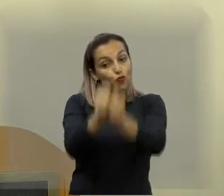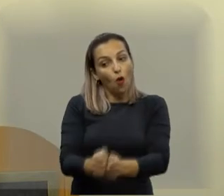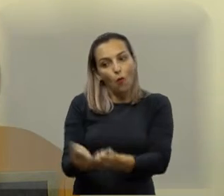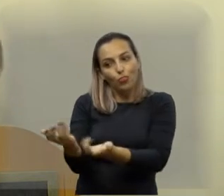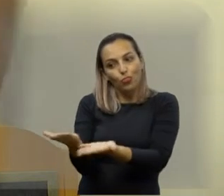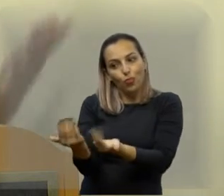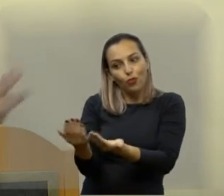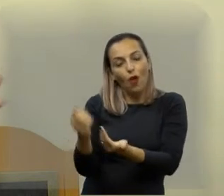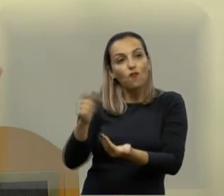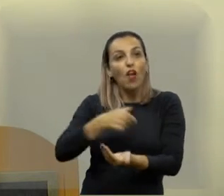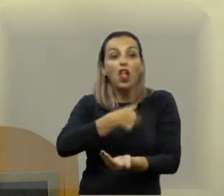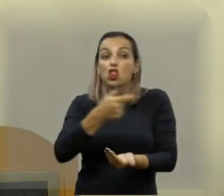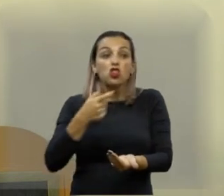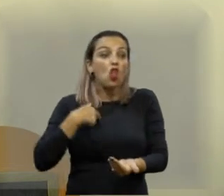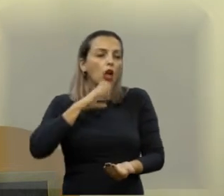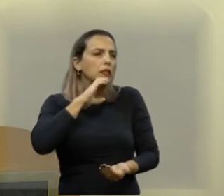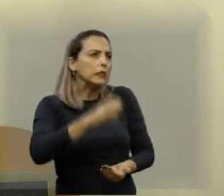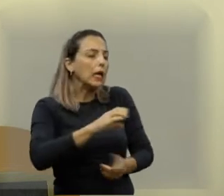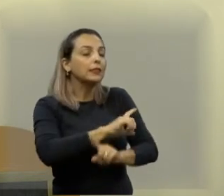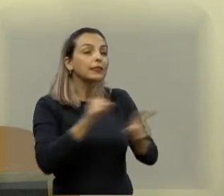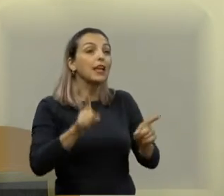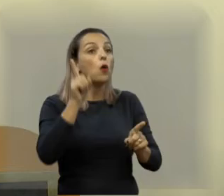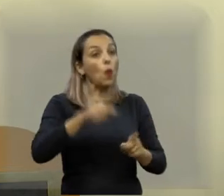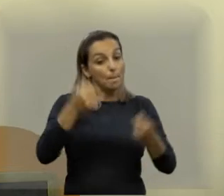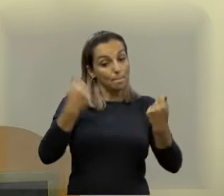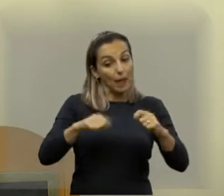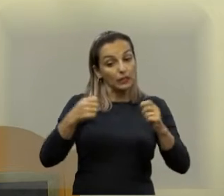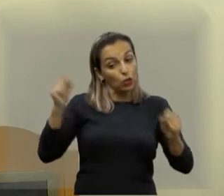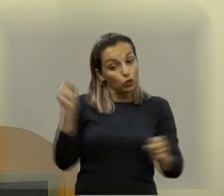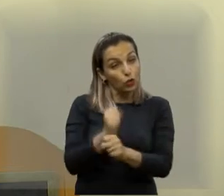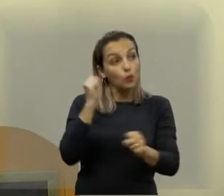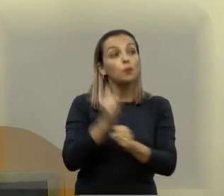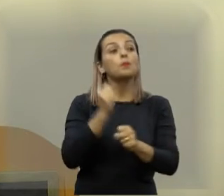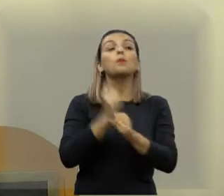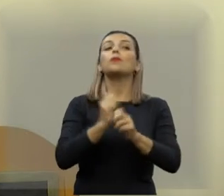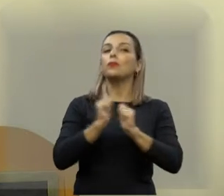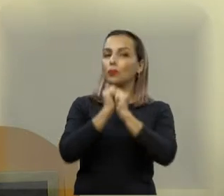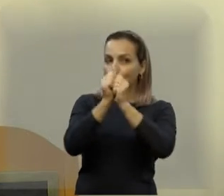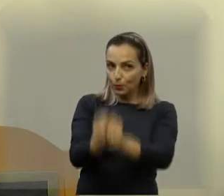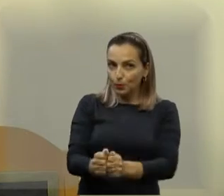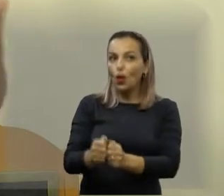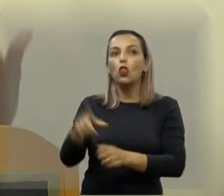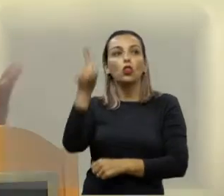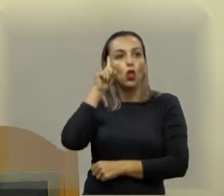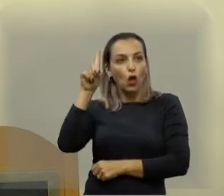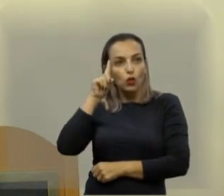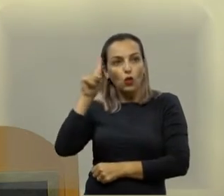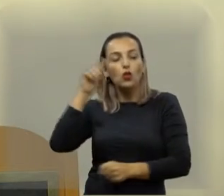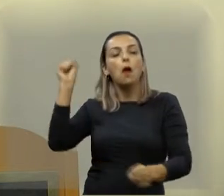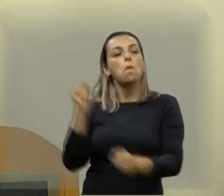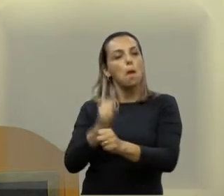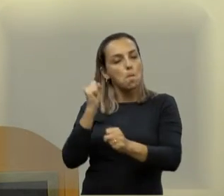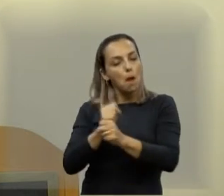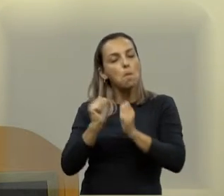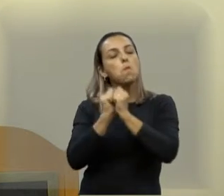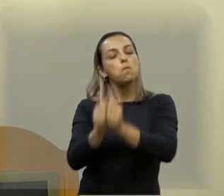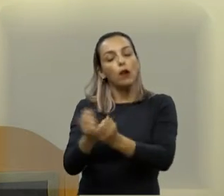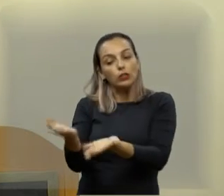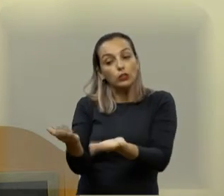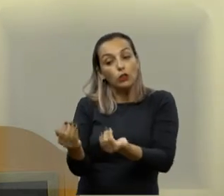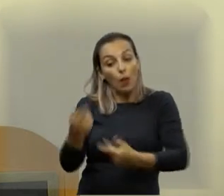não faz sentido a gente só criticar a gente precisa construir as coisas a gente podia precisa tá no nosso dia a dia construindo com a juventude